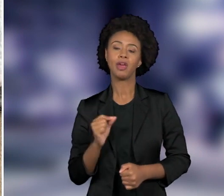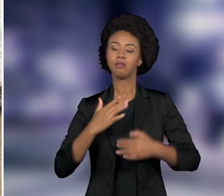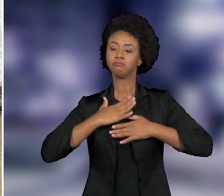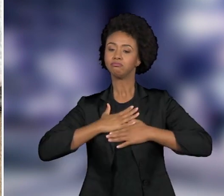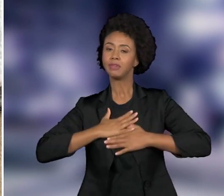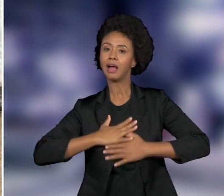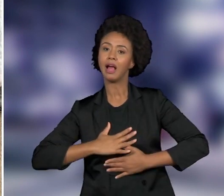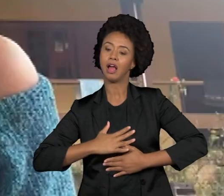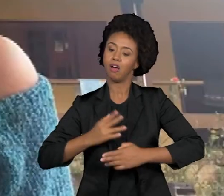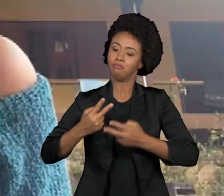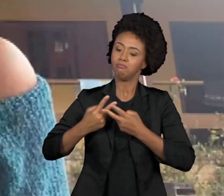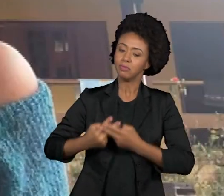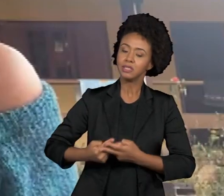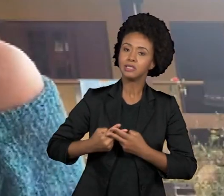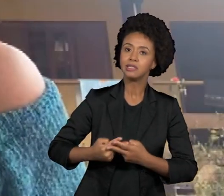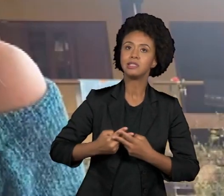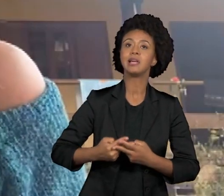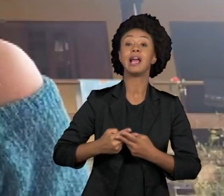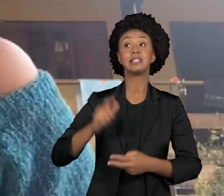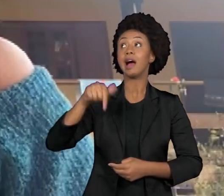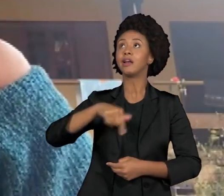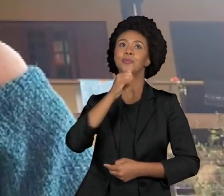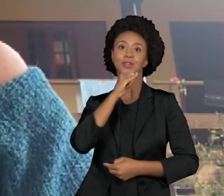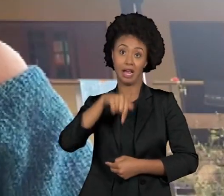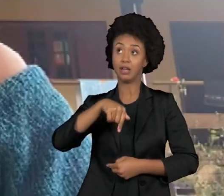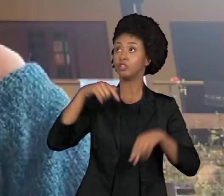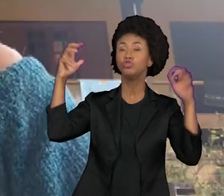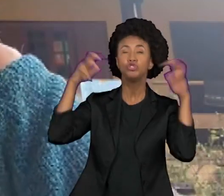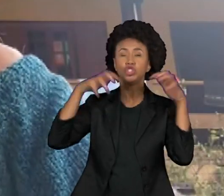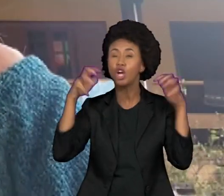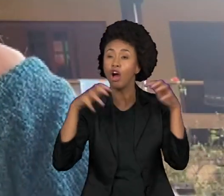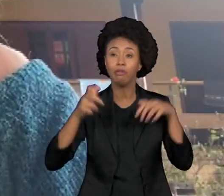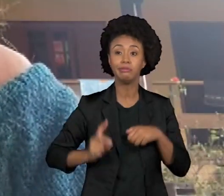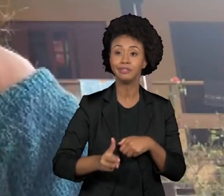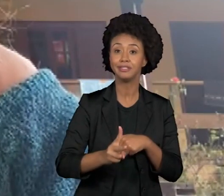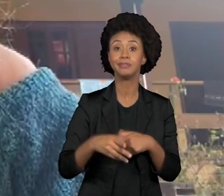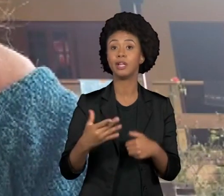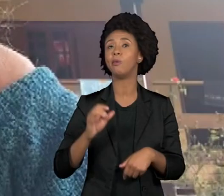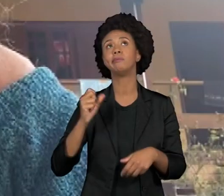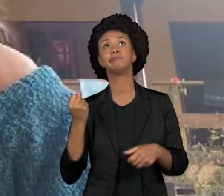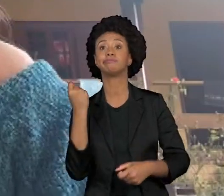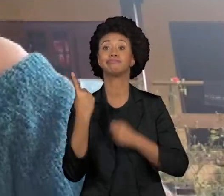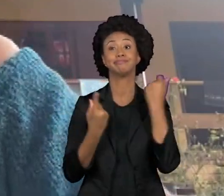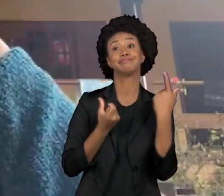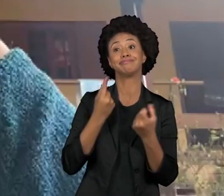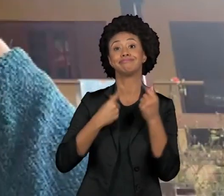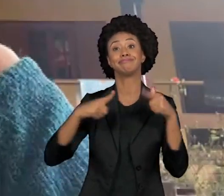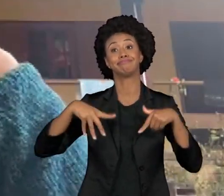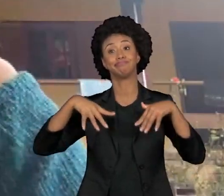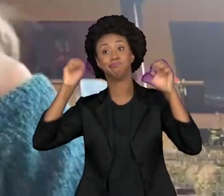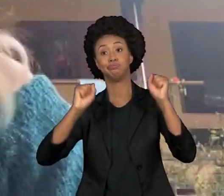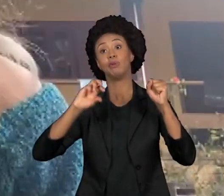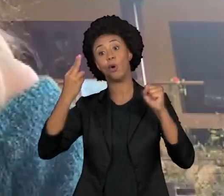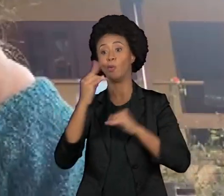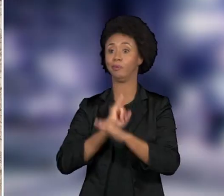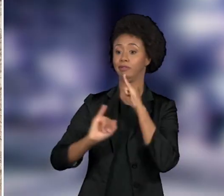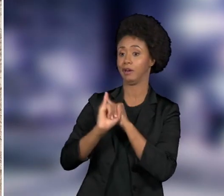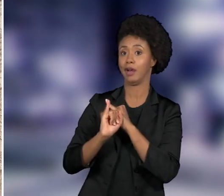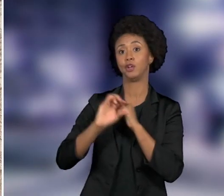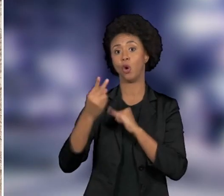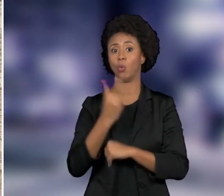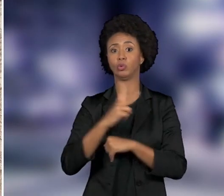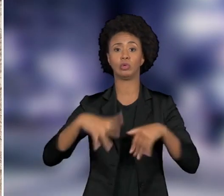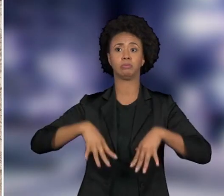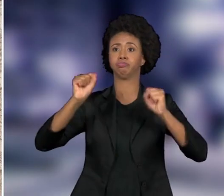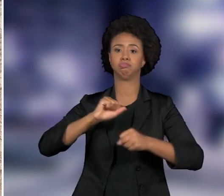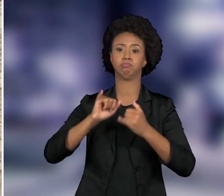mais paciência. Aqui chove bastante, então vira e mexe acaba a força, ou acaba a internet, ou acaba os 2. E